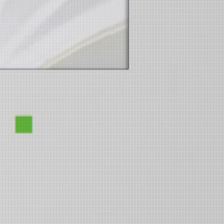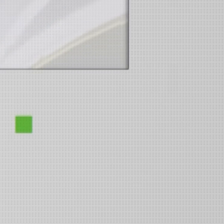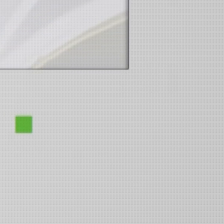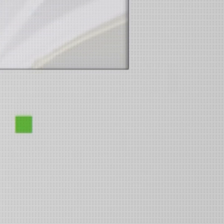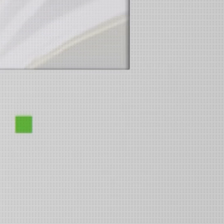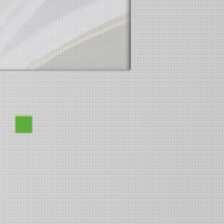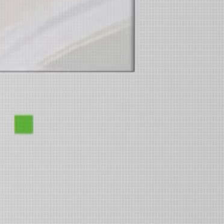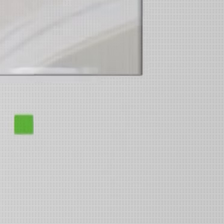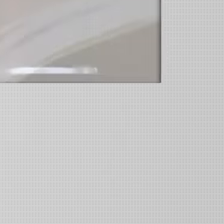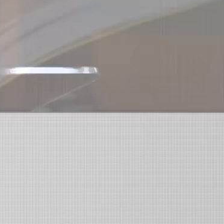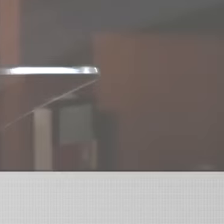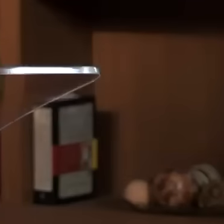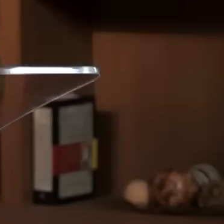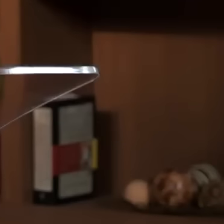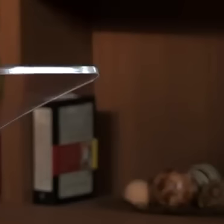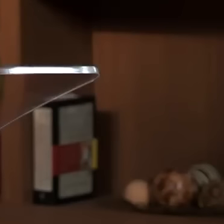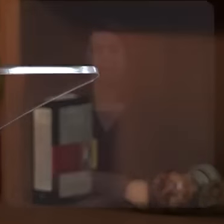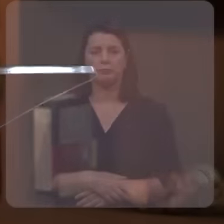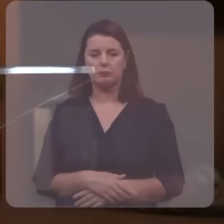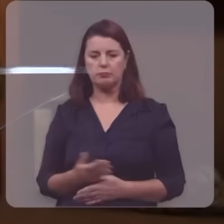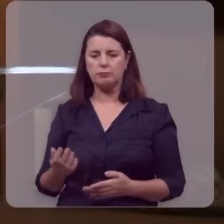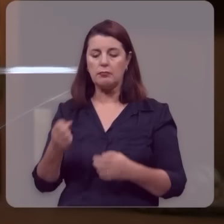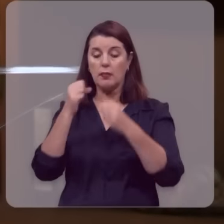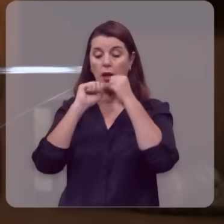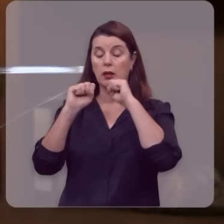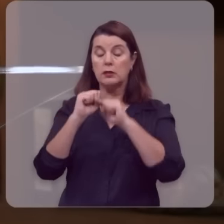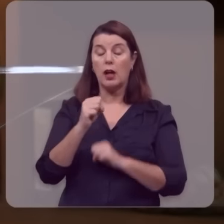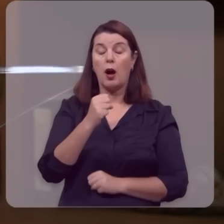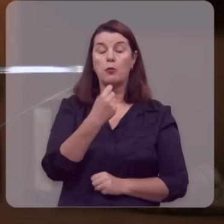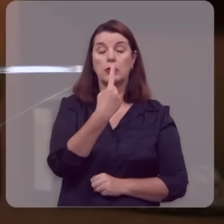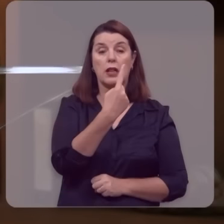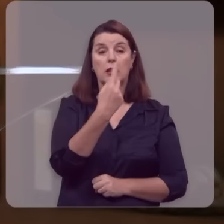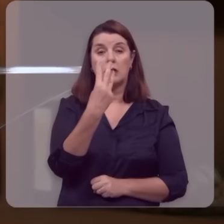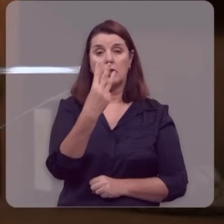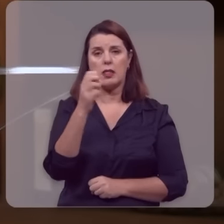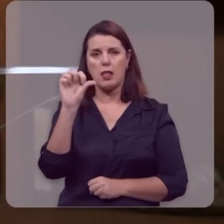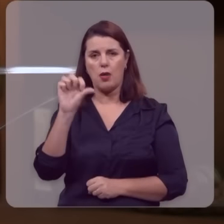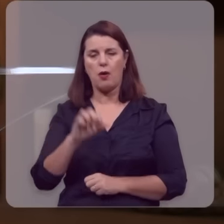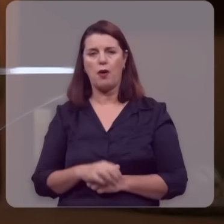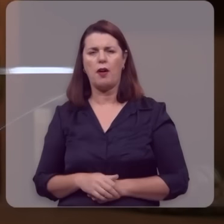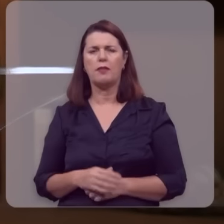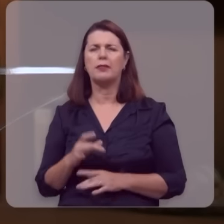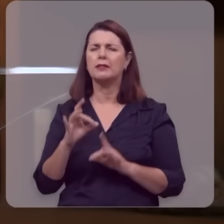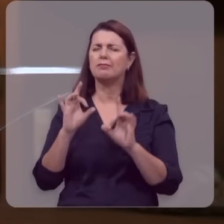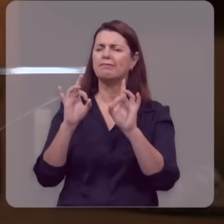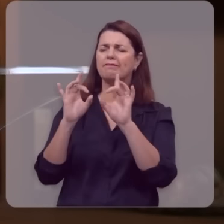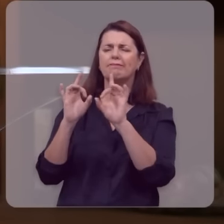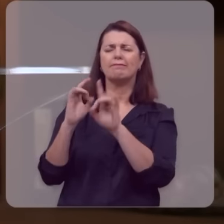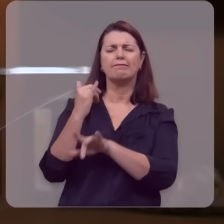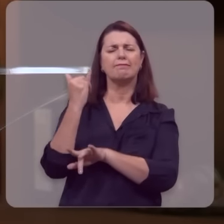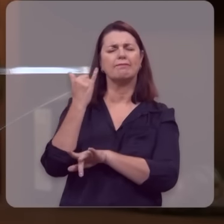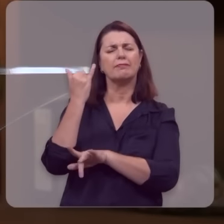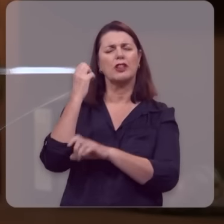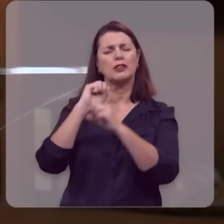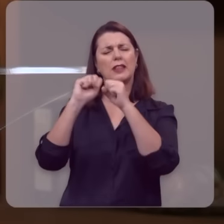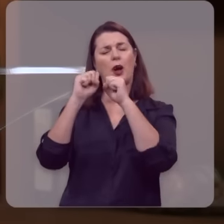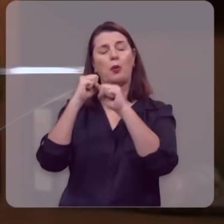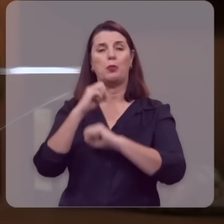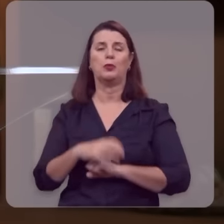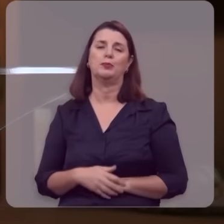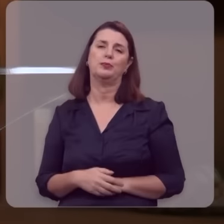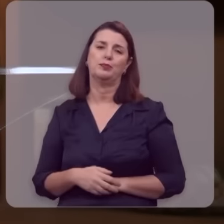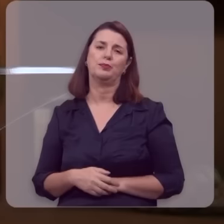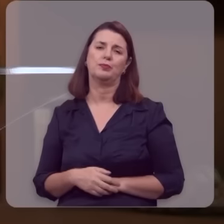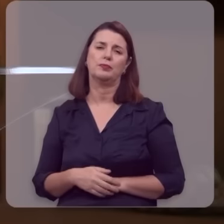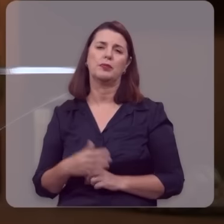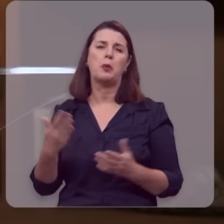meus caminhos o Salmo 139 é uma das pérolas do saltério